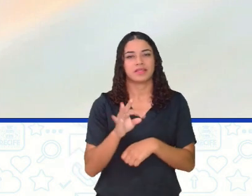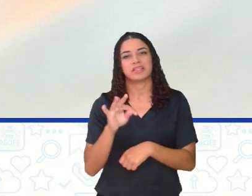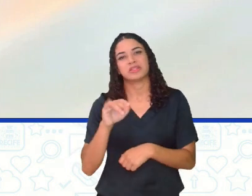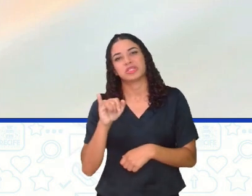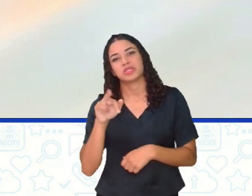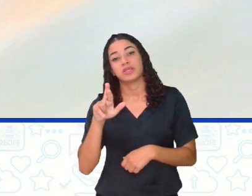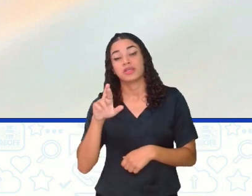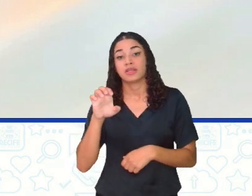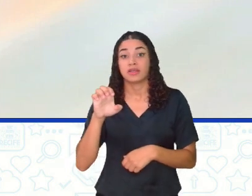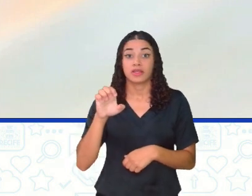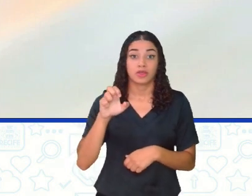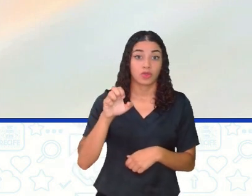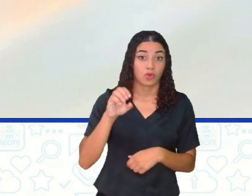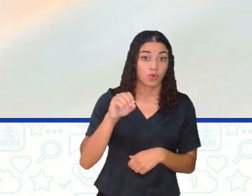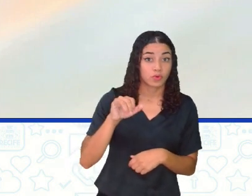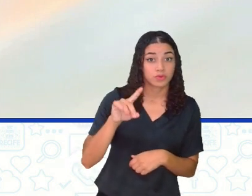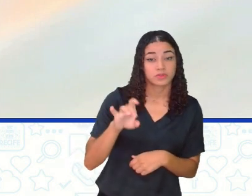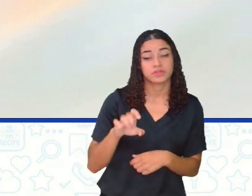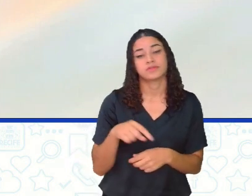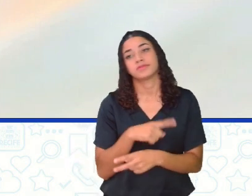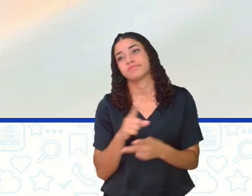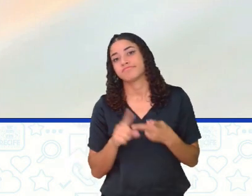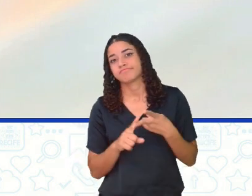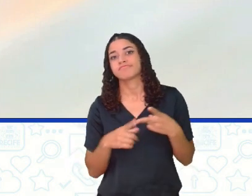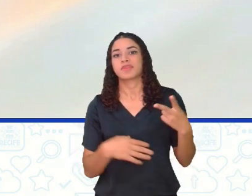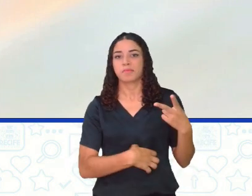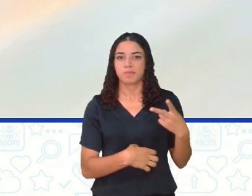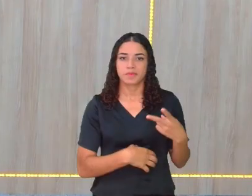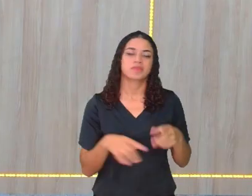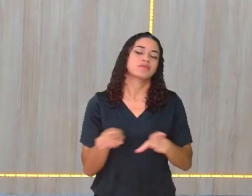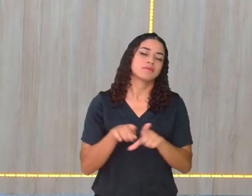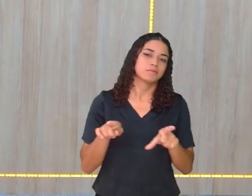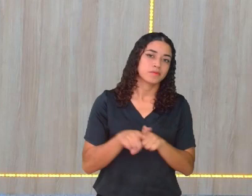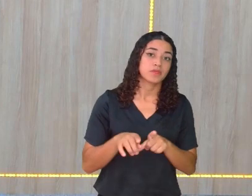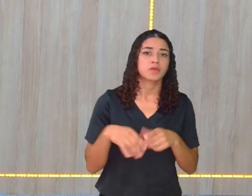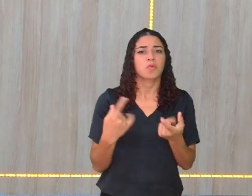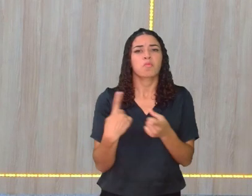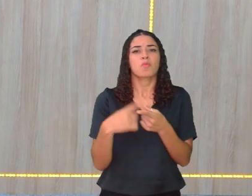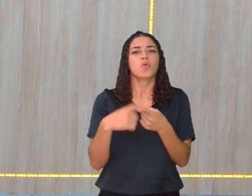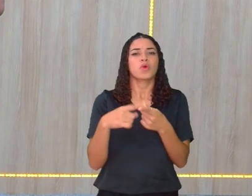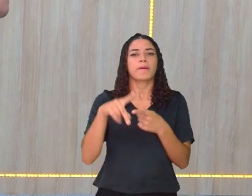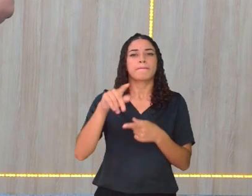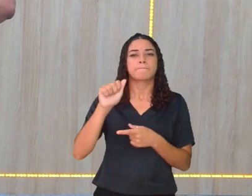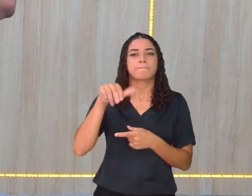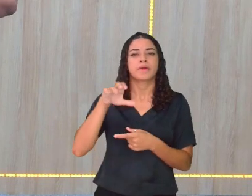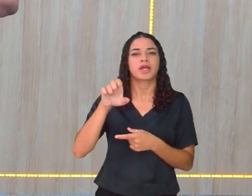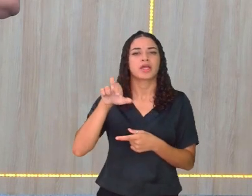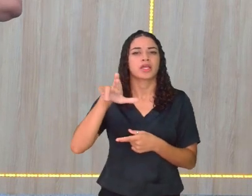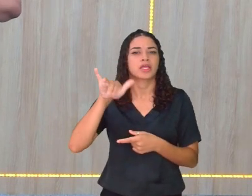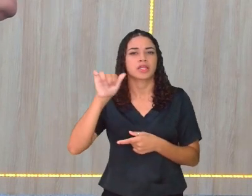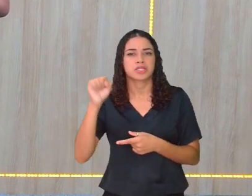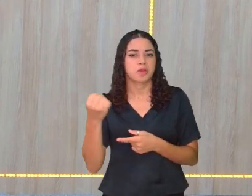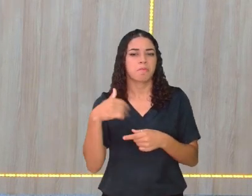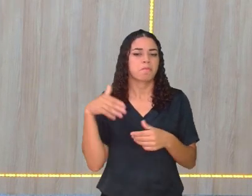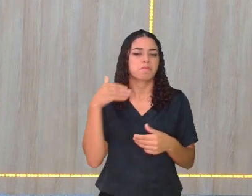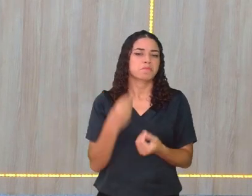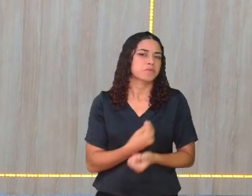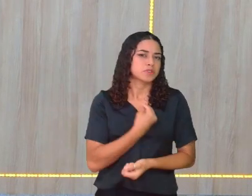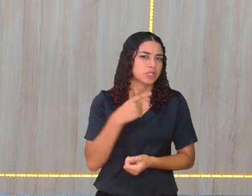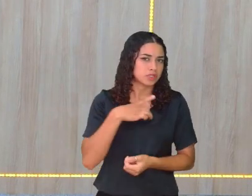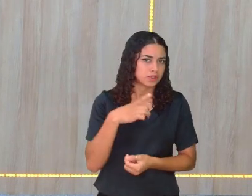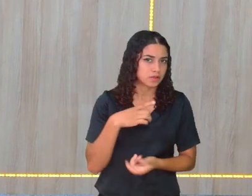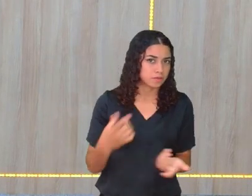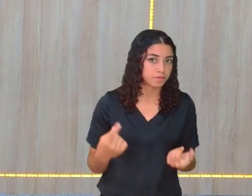tireoide, paratireoide, olha, e o pâncreas está aí presente. Sabe por que o pâncreas está aí presente? Porque, como eu coloquei no